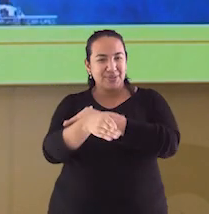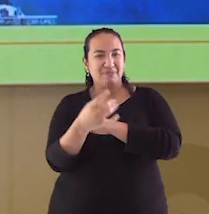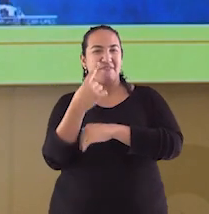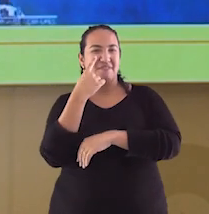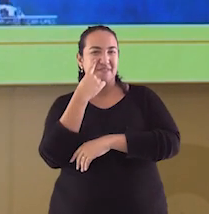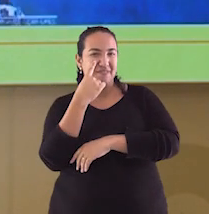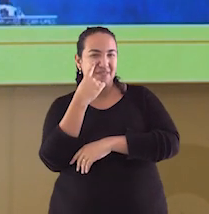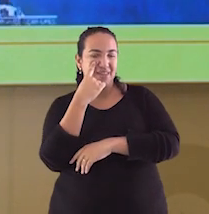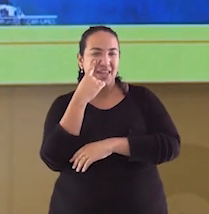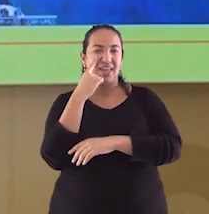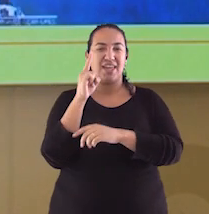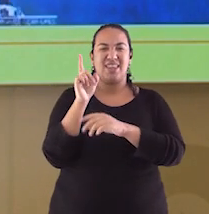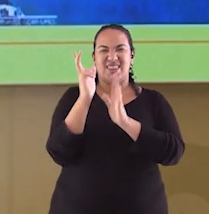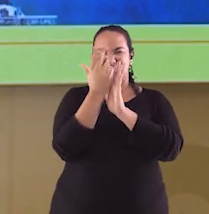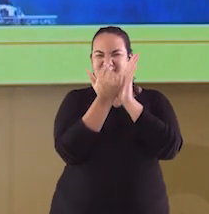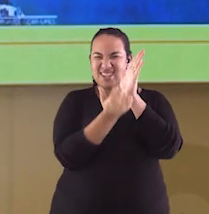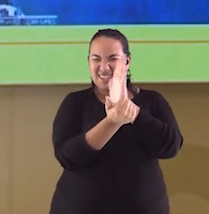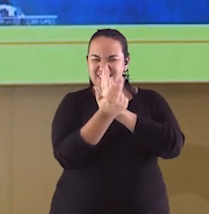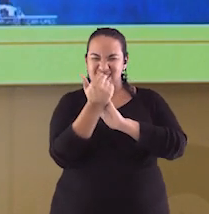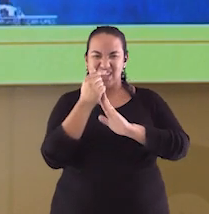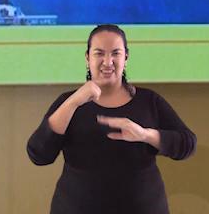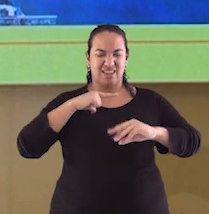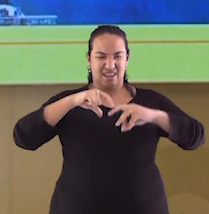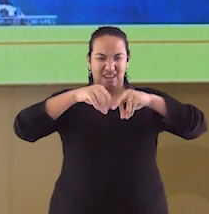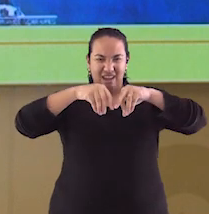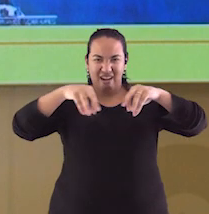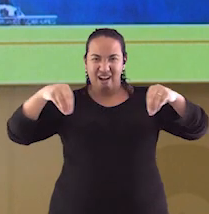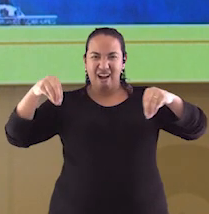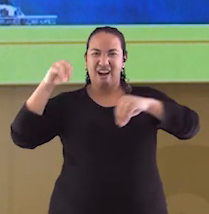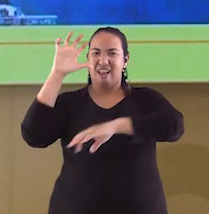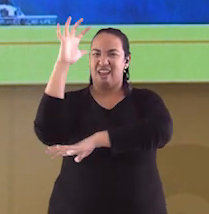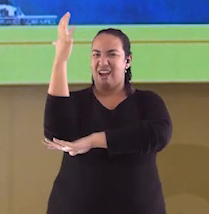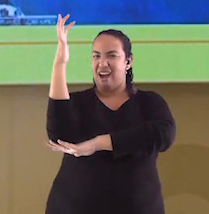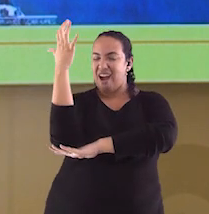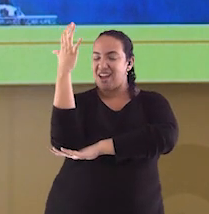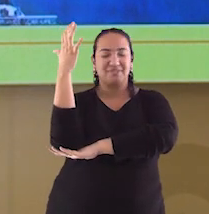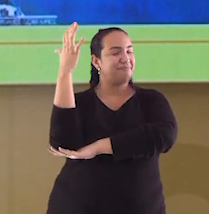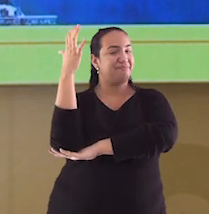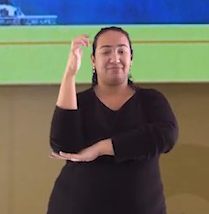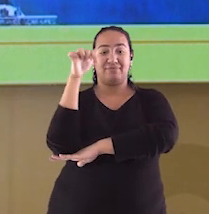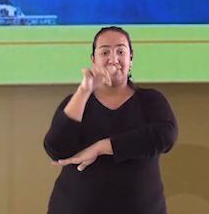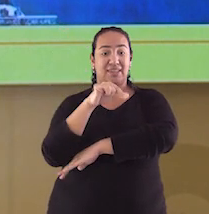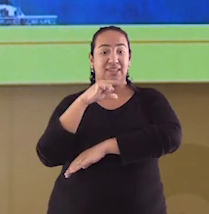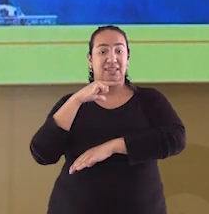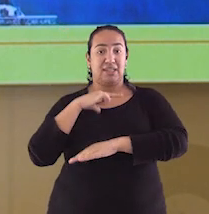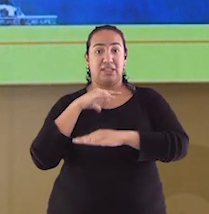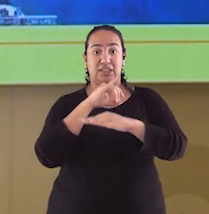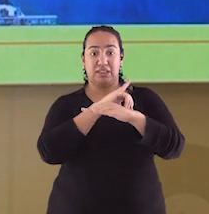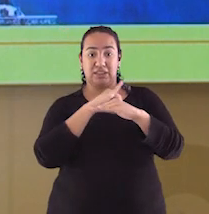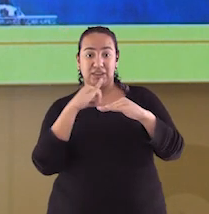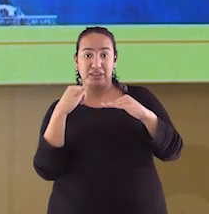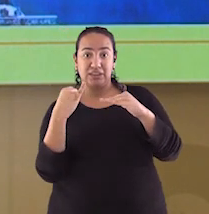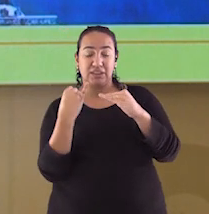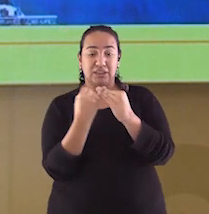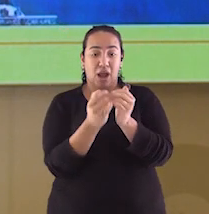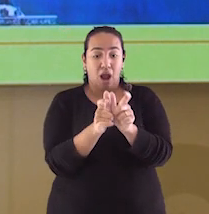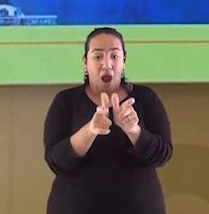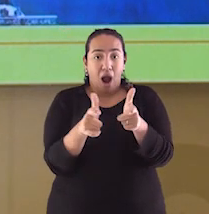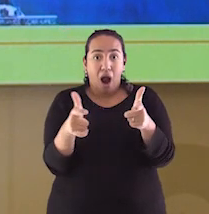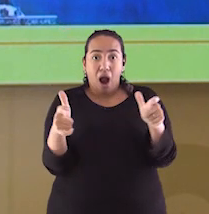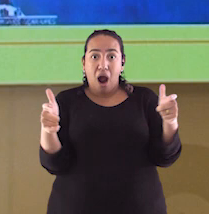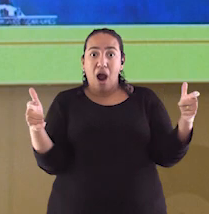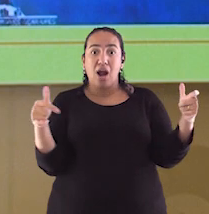em desenhos animados, com um monte de areia e coqueiros, mas uma ilha enorme, com